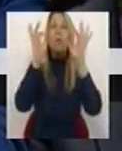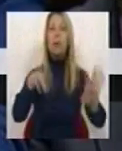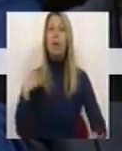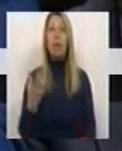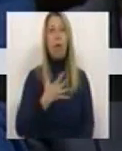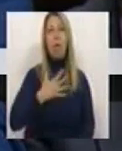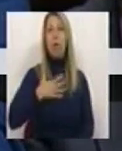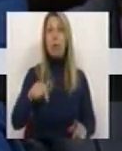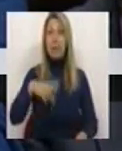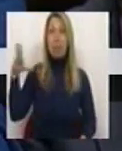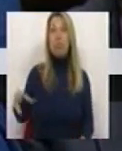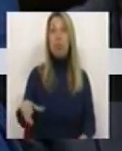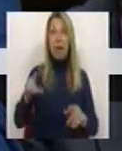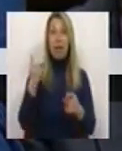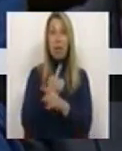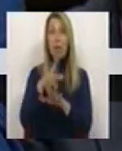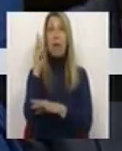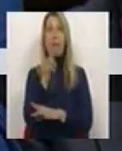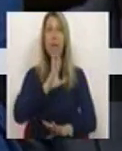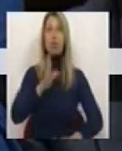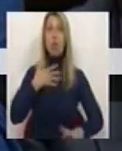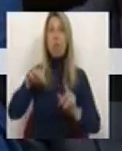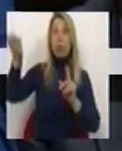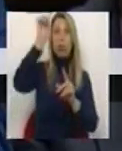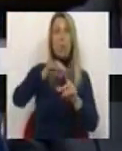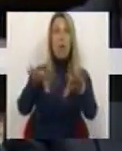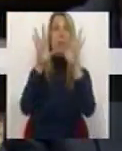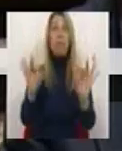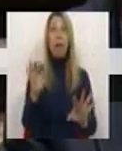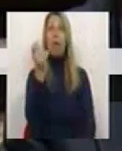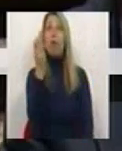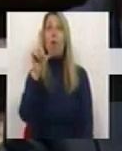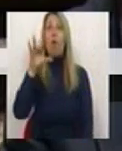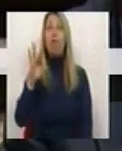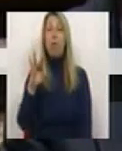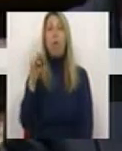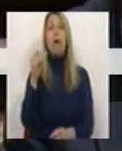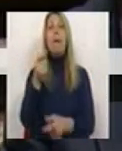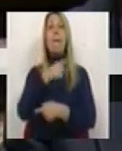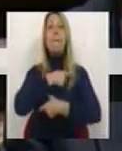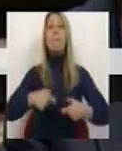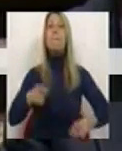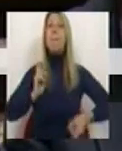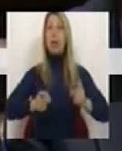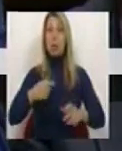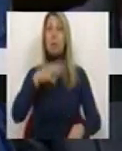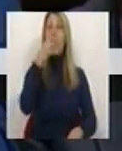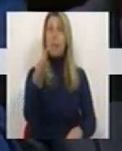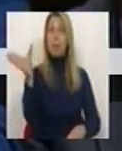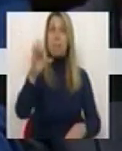a que assistimos um pouco por todo o mundo e, por exemplo, no Golfo do México. Mas digo-lhe mais, concessões que